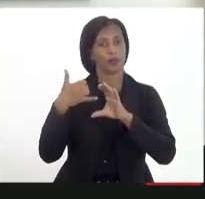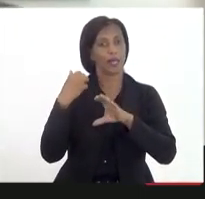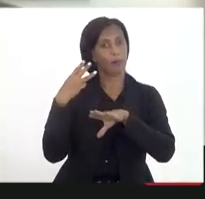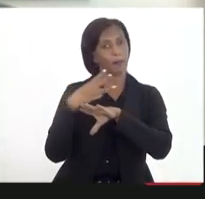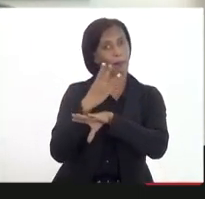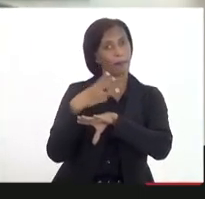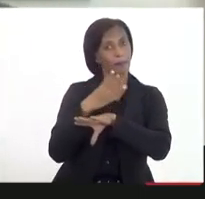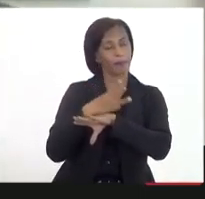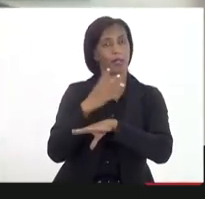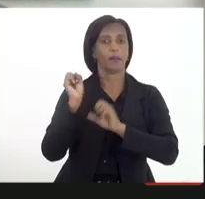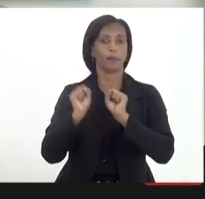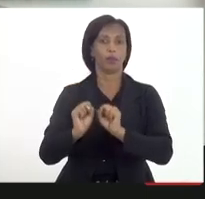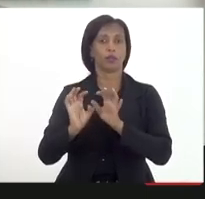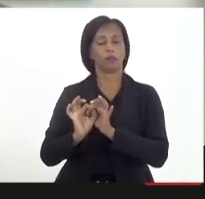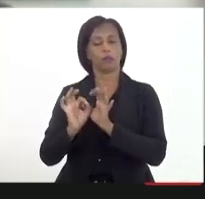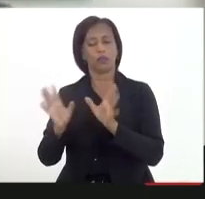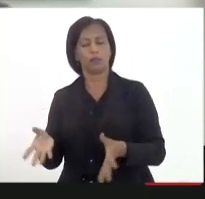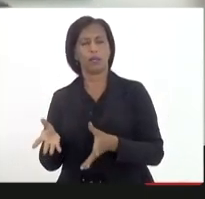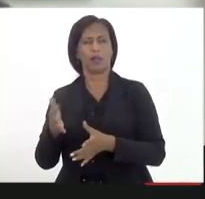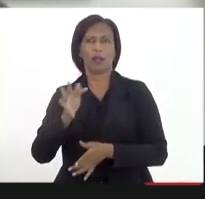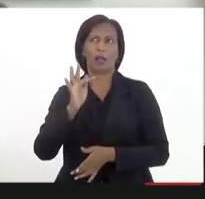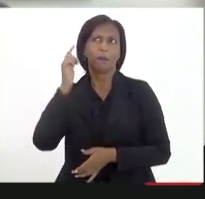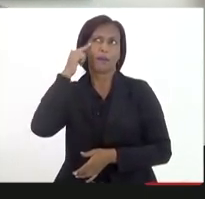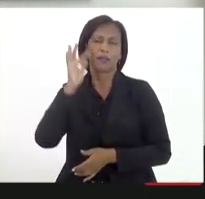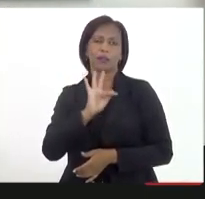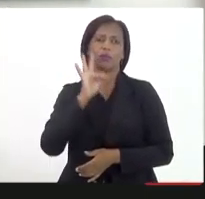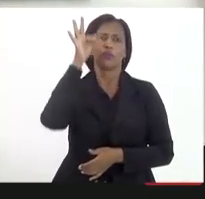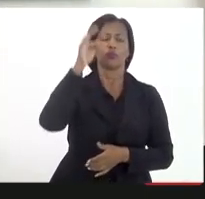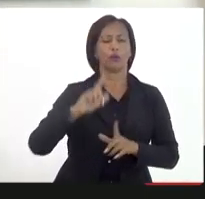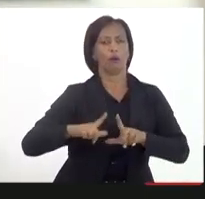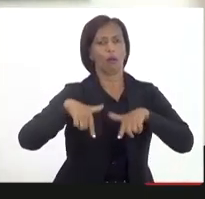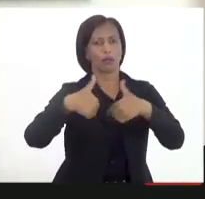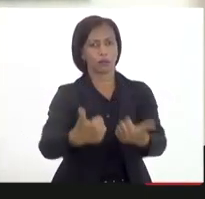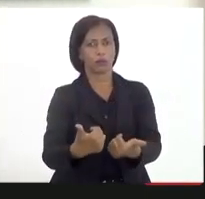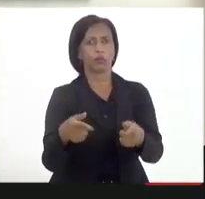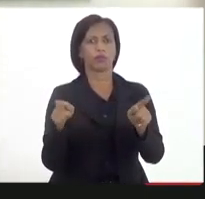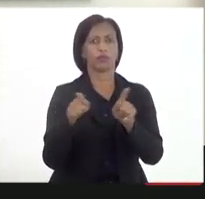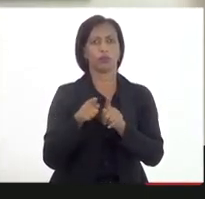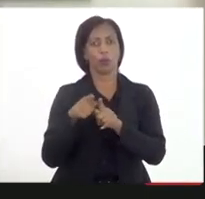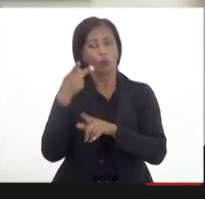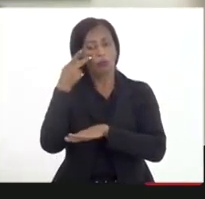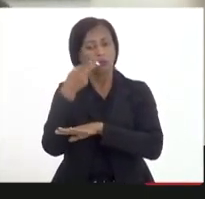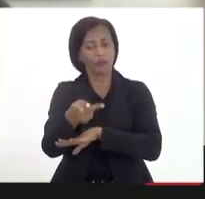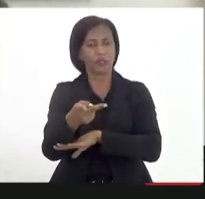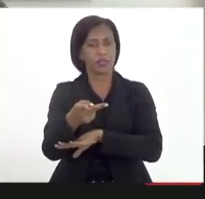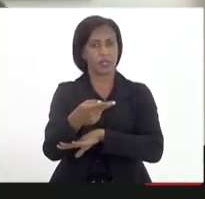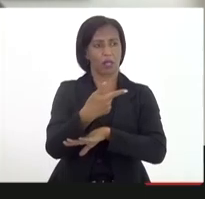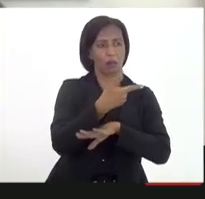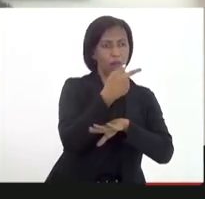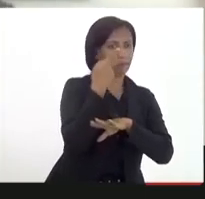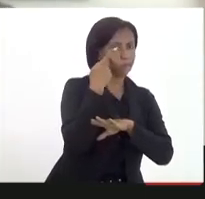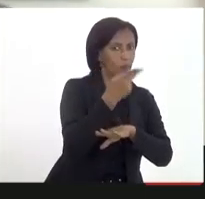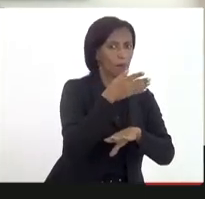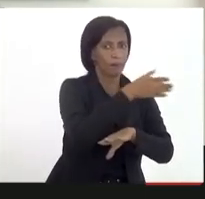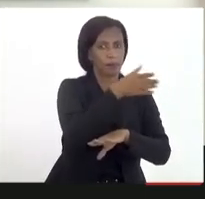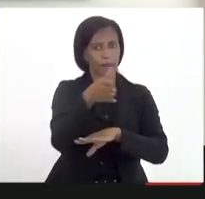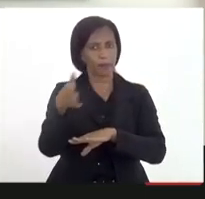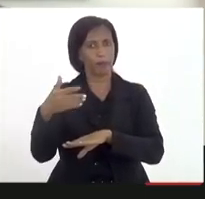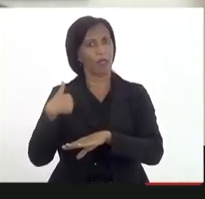por aí começar a deliberar e pensar nas futuras ações inclusive com diligências externas Eu também gostaria de aprovar